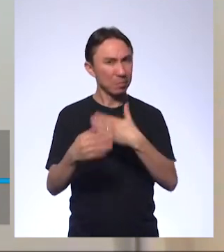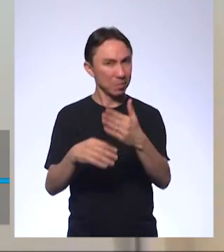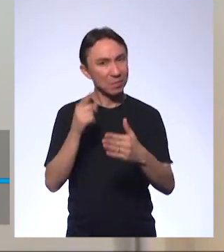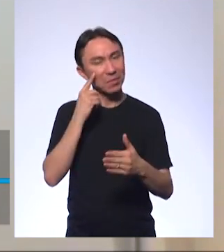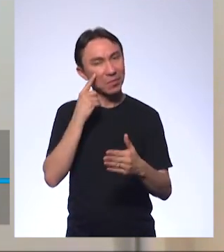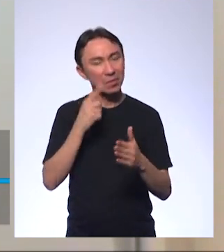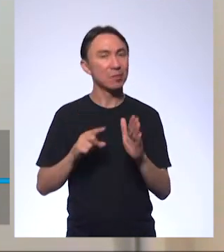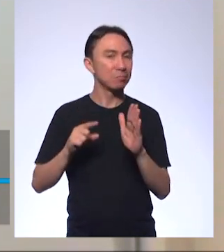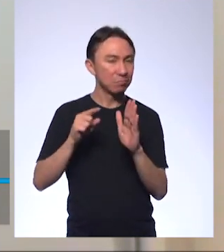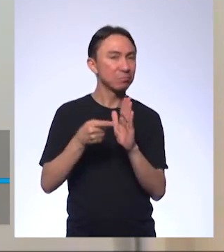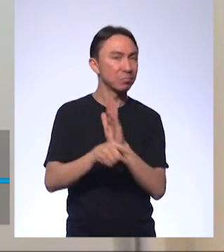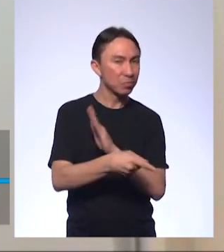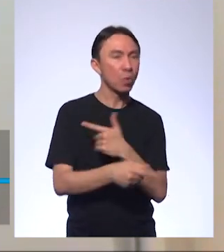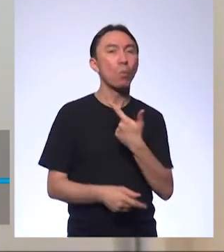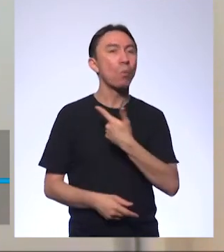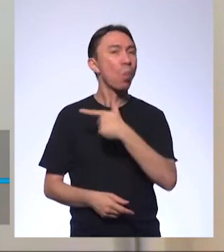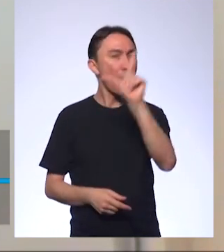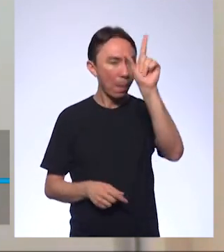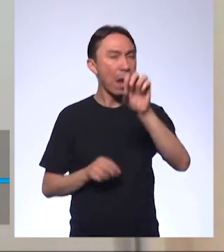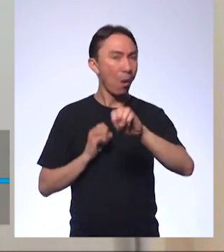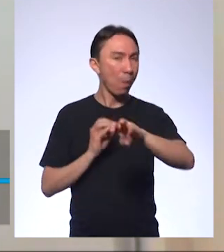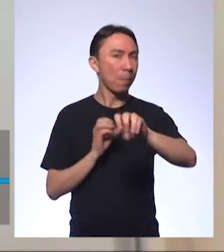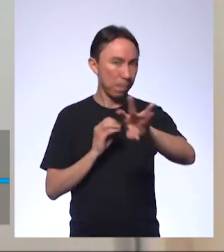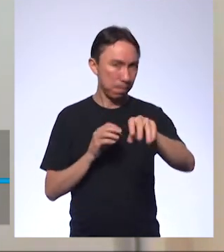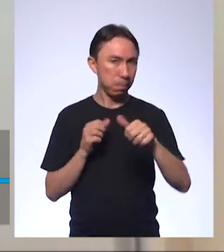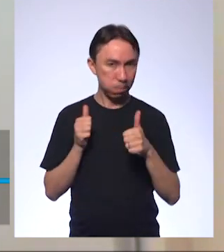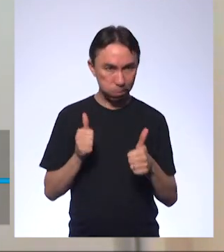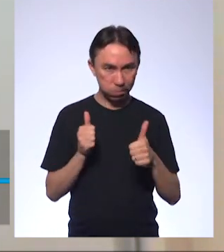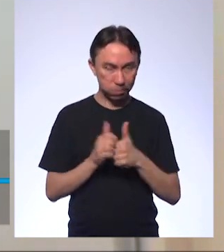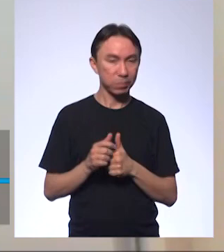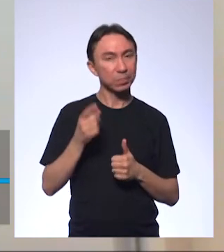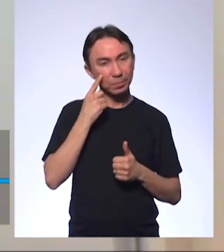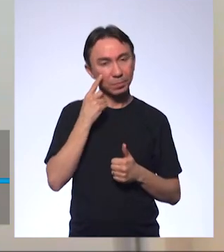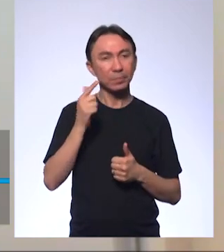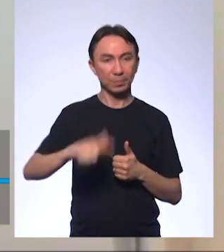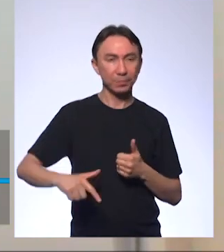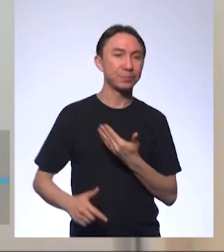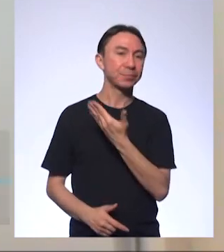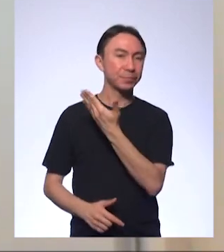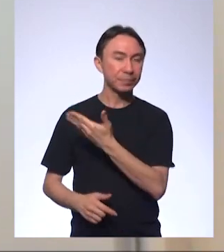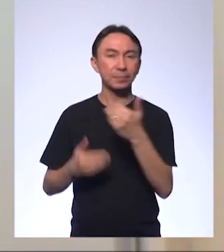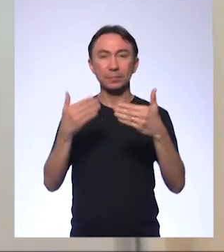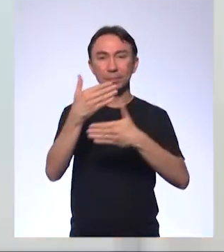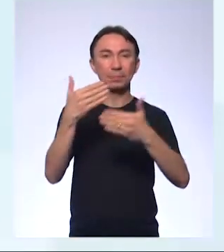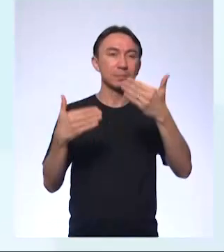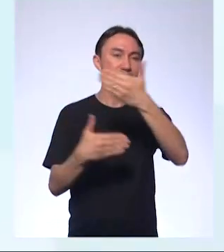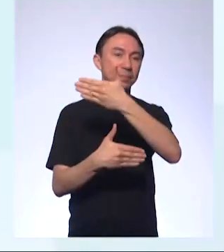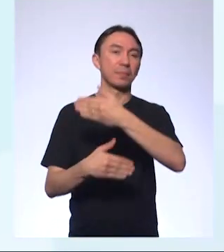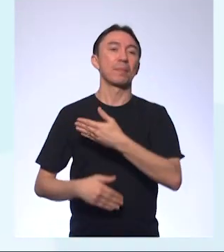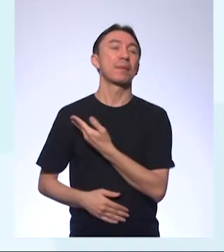nesse assunto em alguma próxima aula. Então, vamos voltar lá no slide, por favor.